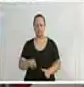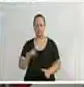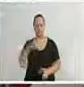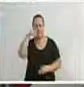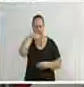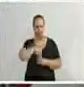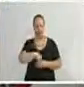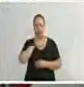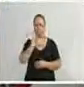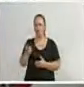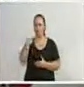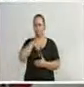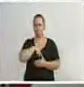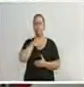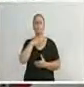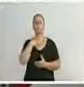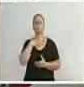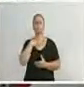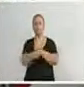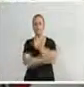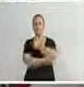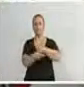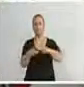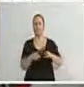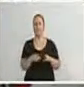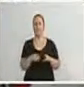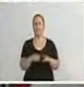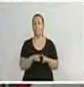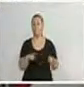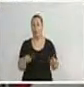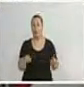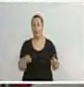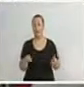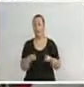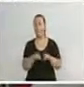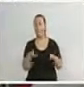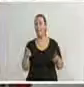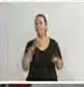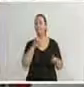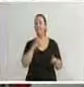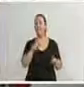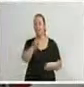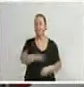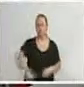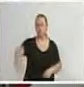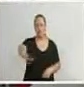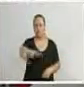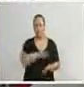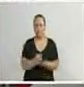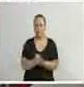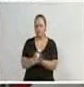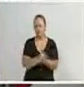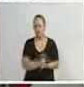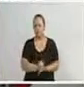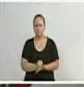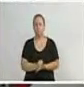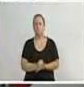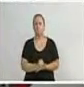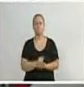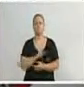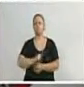criminalidade, o que ele chamou de criminoso nato. Mas se houver controle social, essa pessoa vai viver na sociedade a vida toda sem cometer um